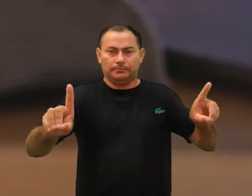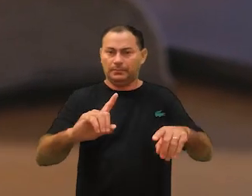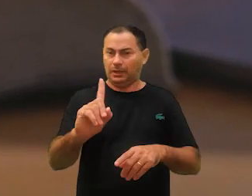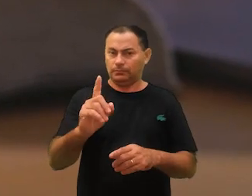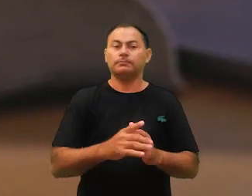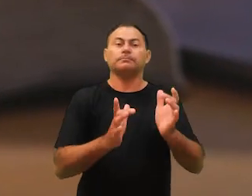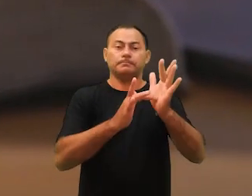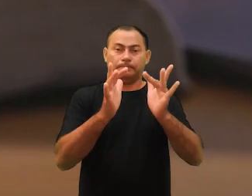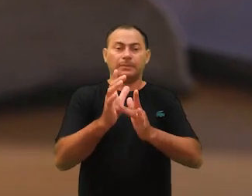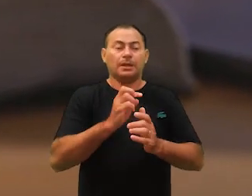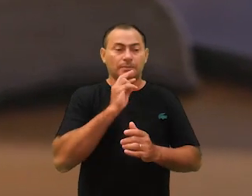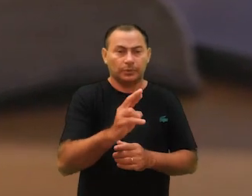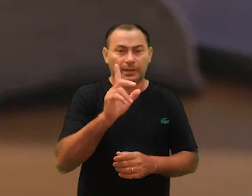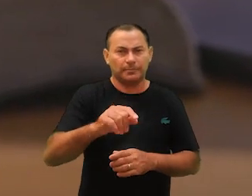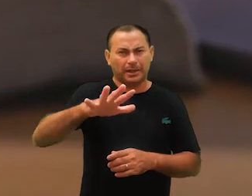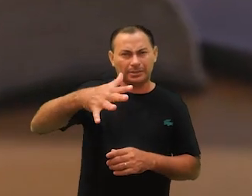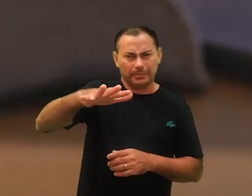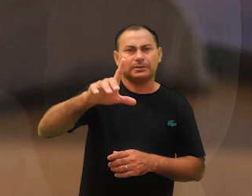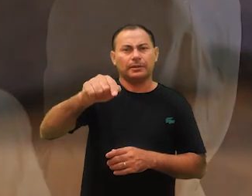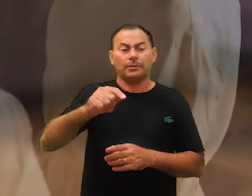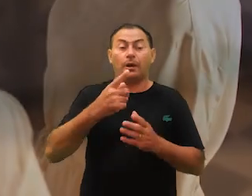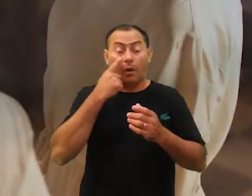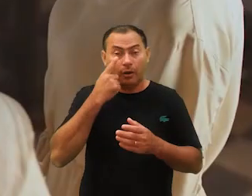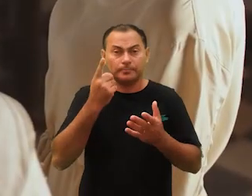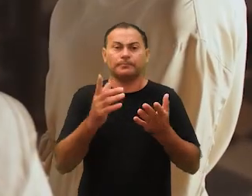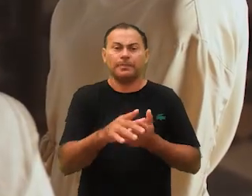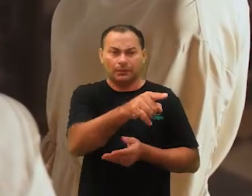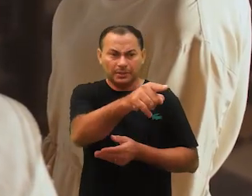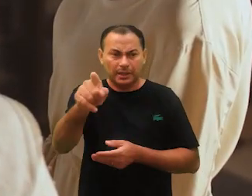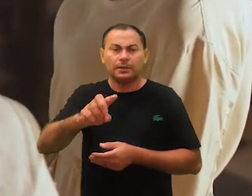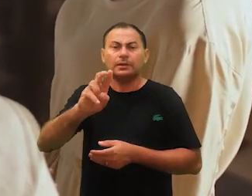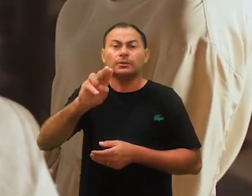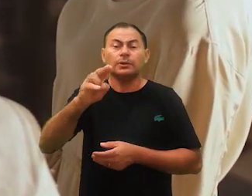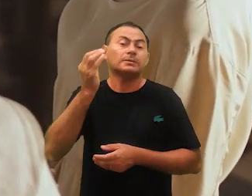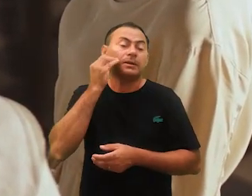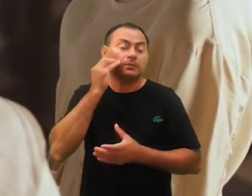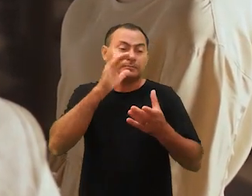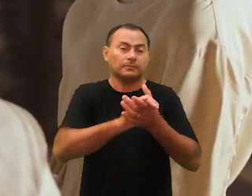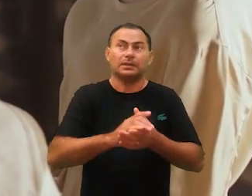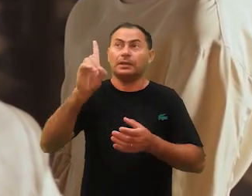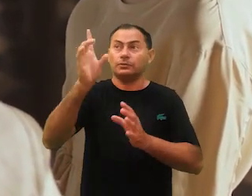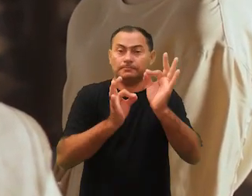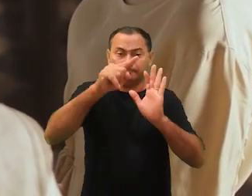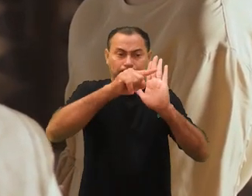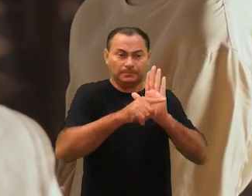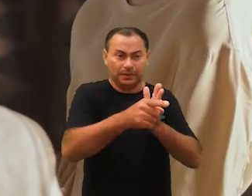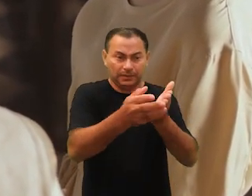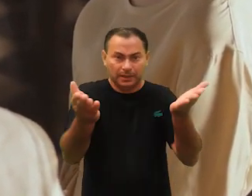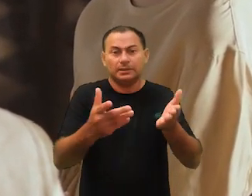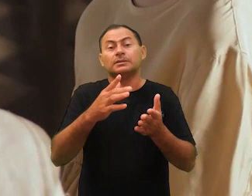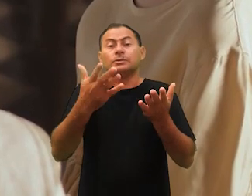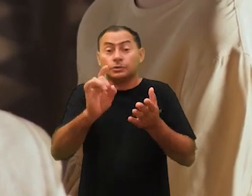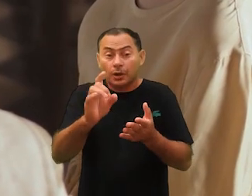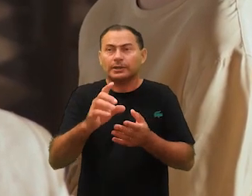divorciar. O que Jesus respondeu foi mais ou menos o seguinte: olha, vocês jamais experimentarão o casamento que Deus planejou para